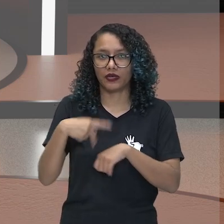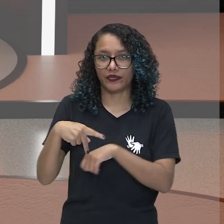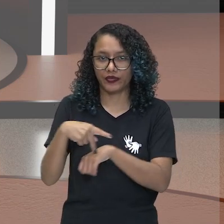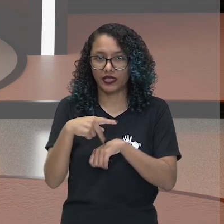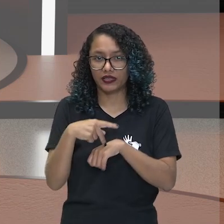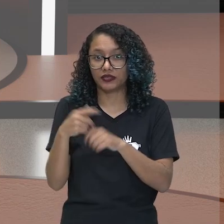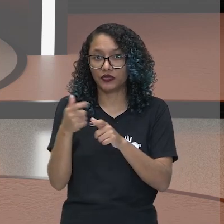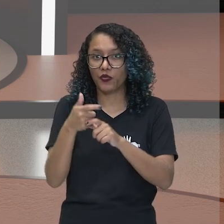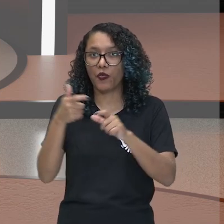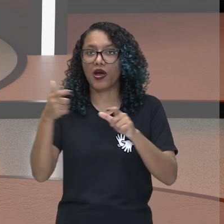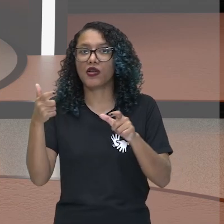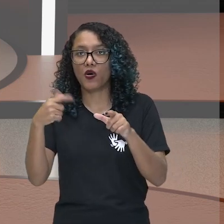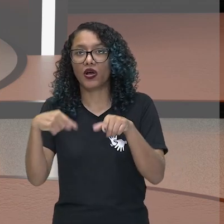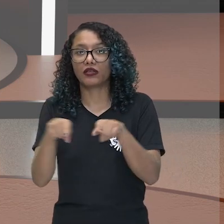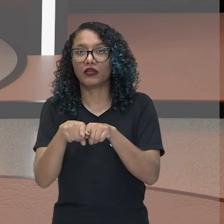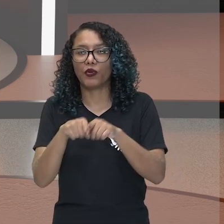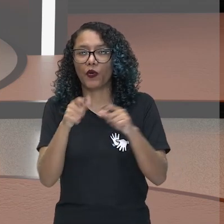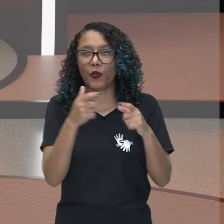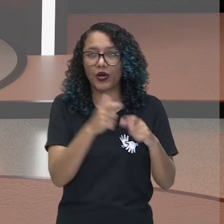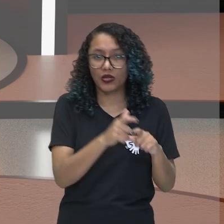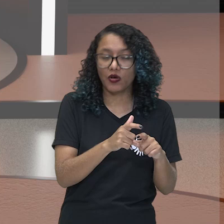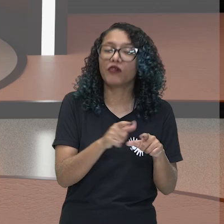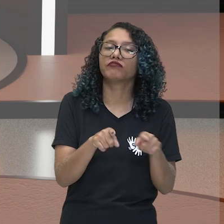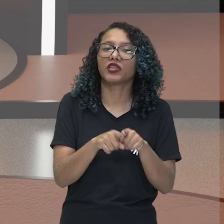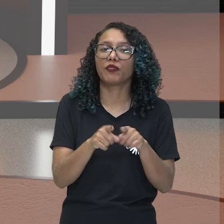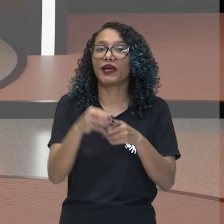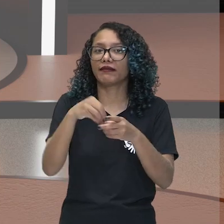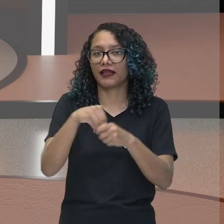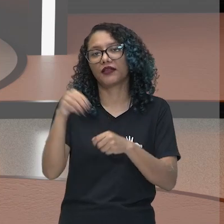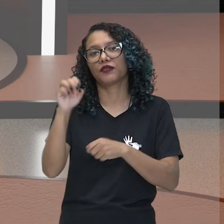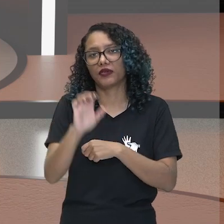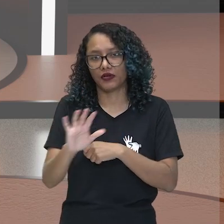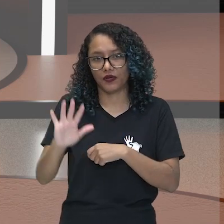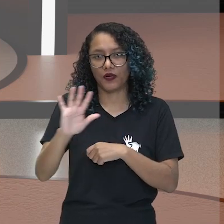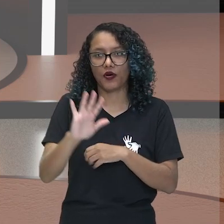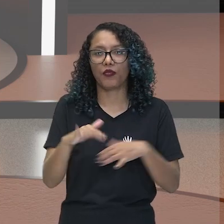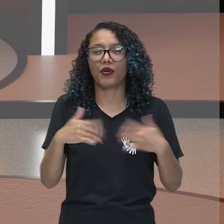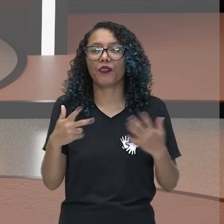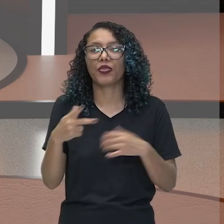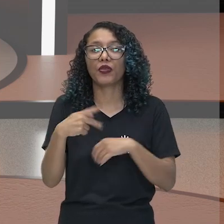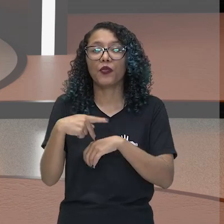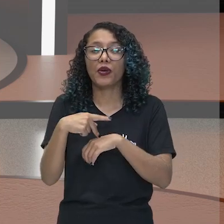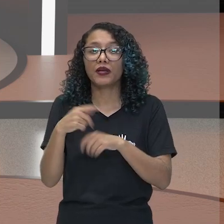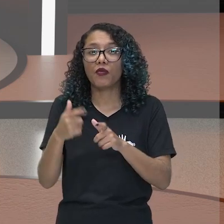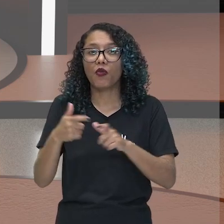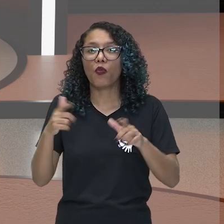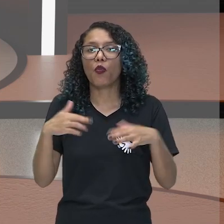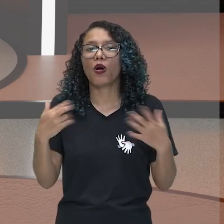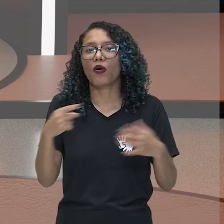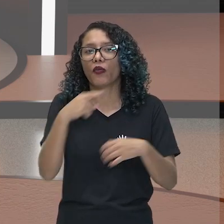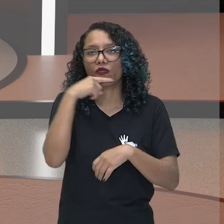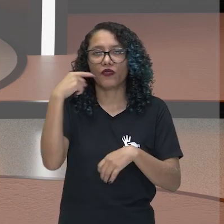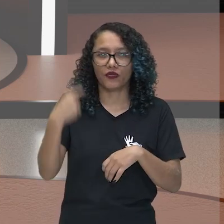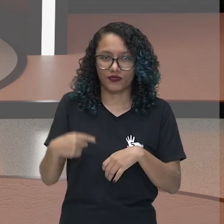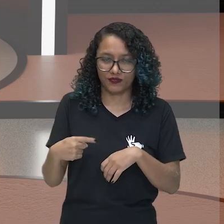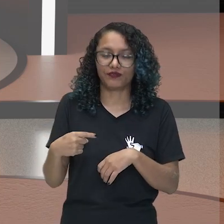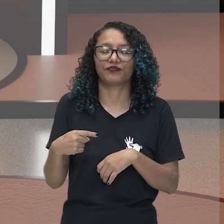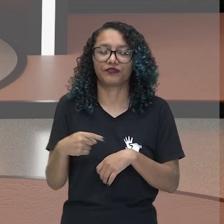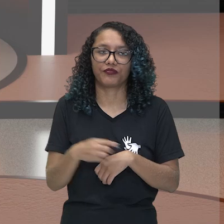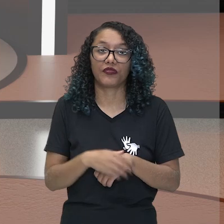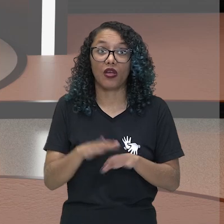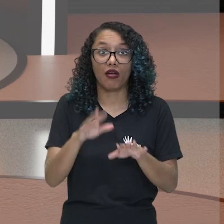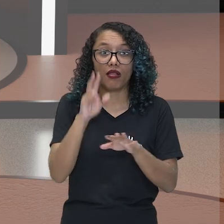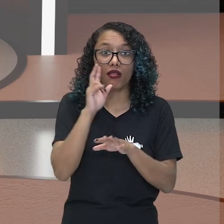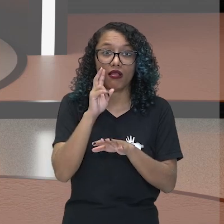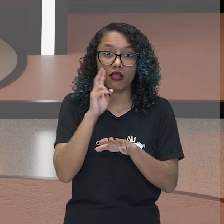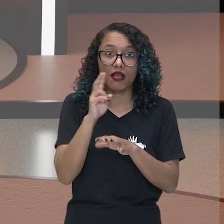maior e o menor país do mundo também estão localizados nesse continente. O maior país do mundo é a Rússia. Lembrando que a Rússia ela